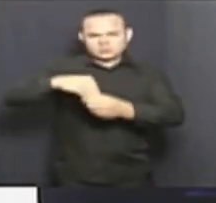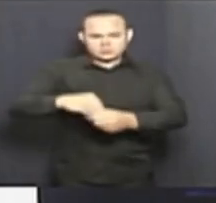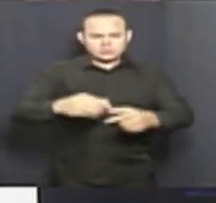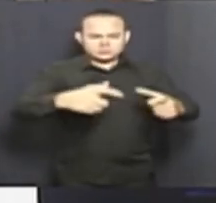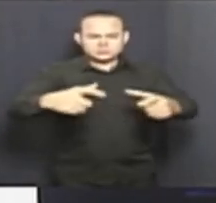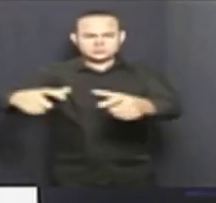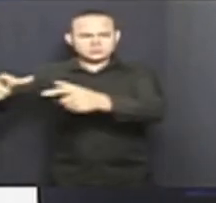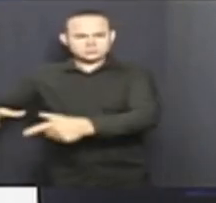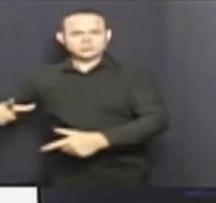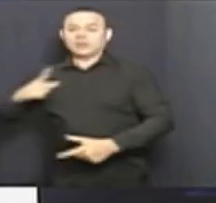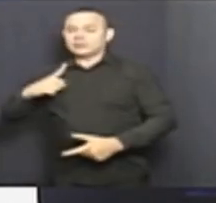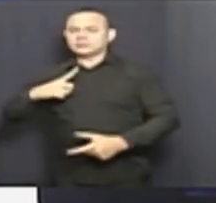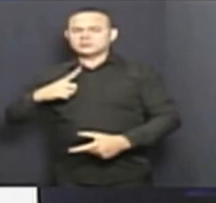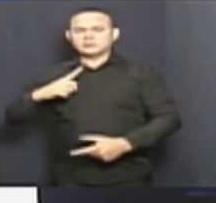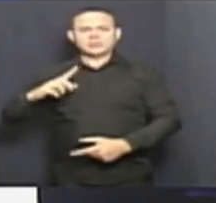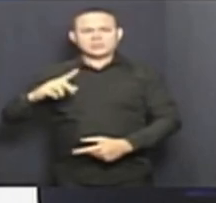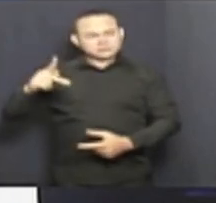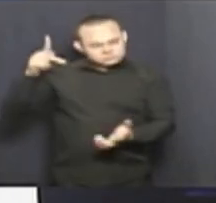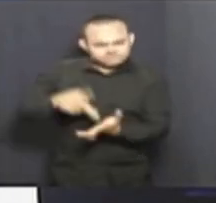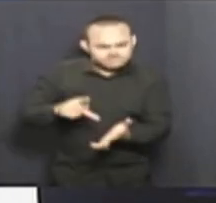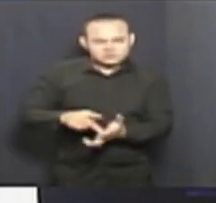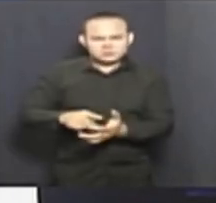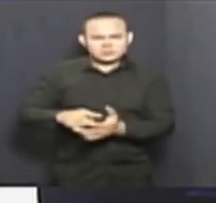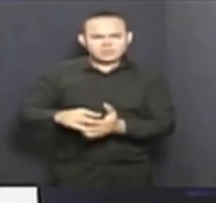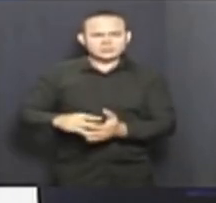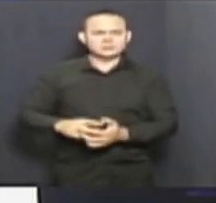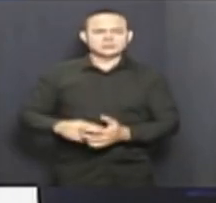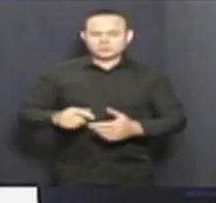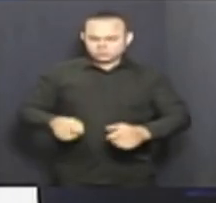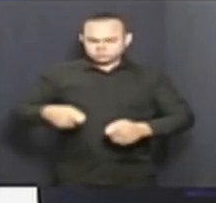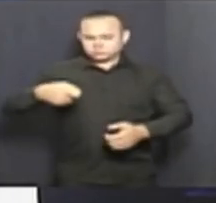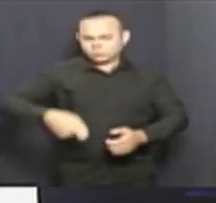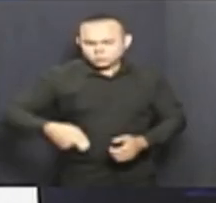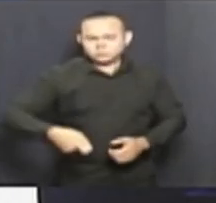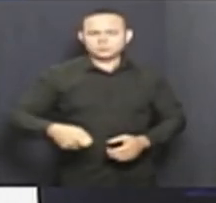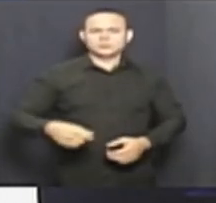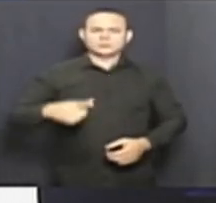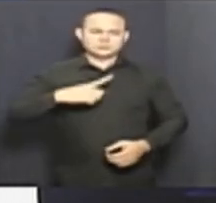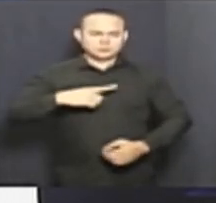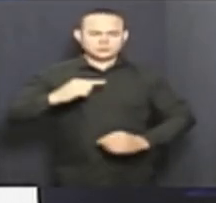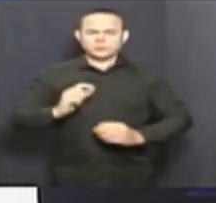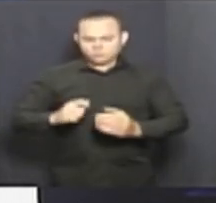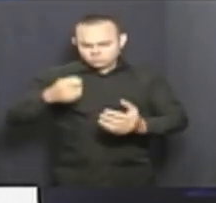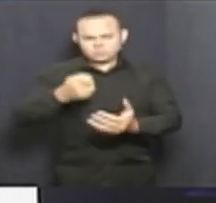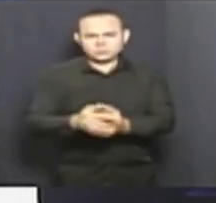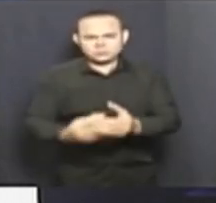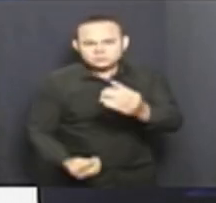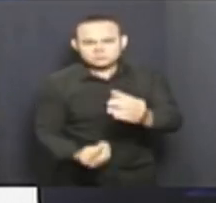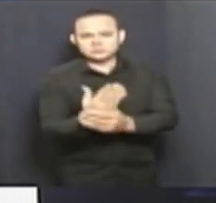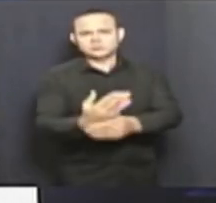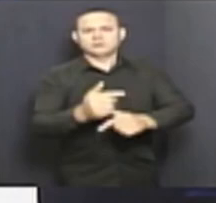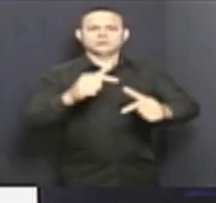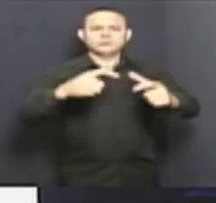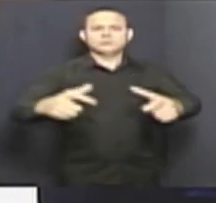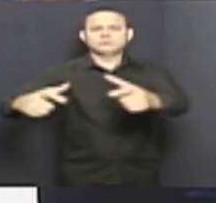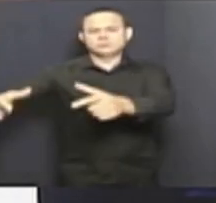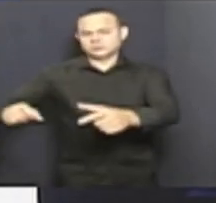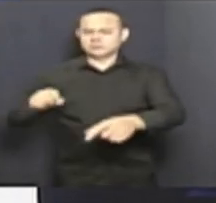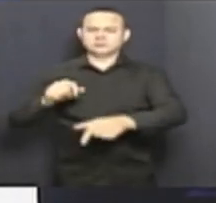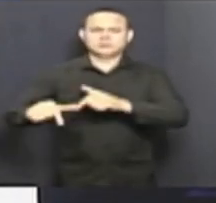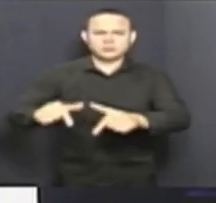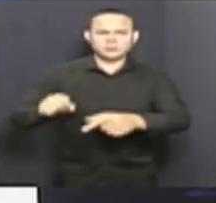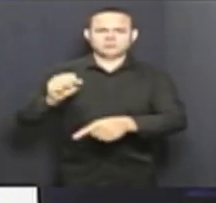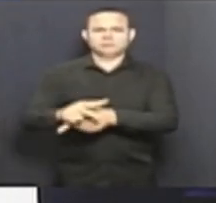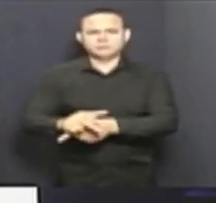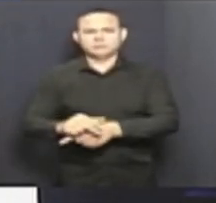obrigação a adesão das empresas e nesta decisão o compromisso da geração de postos de trabalho em favor da nossa gente eu tenho